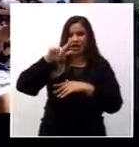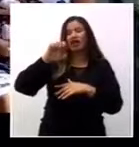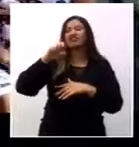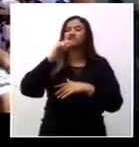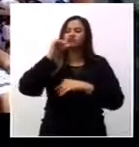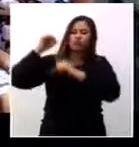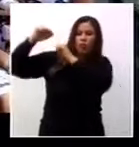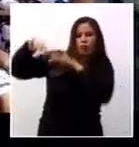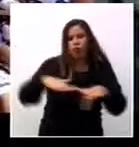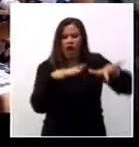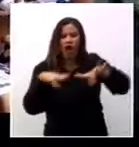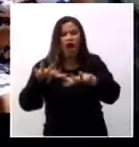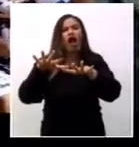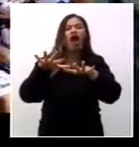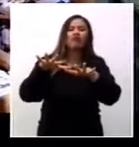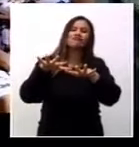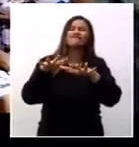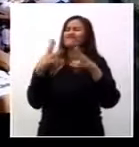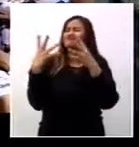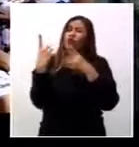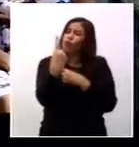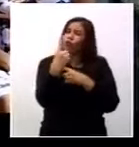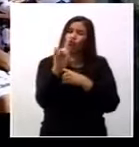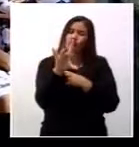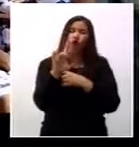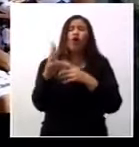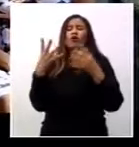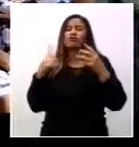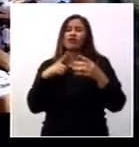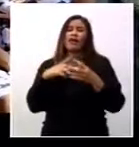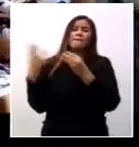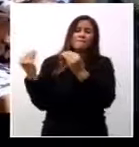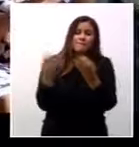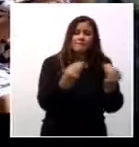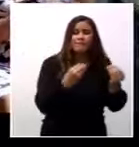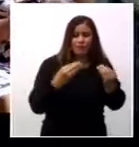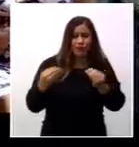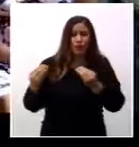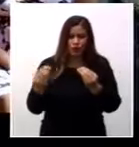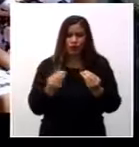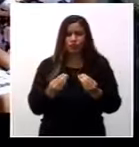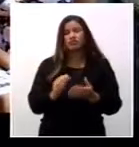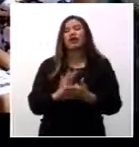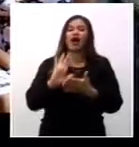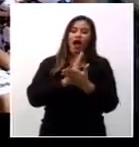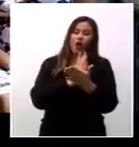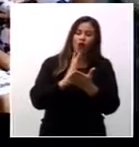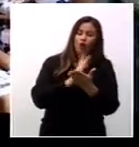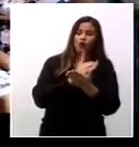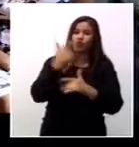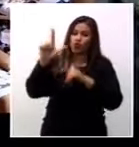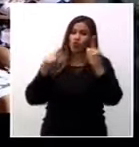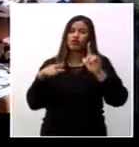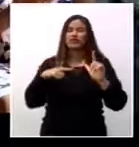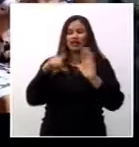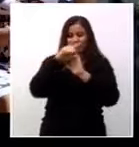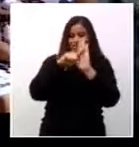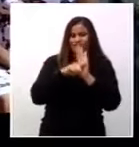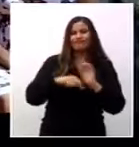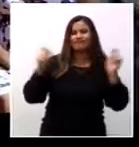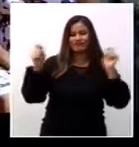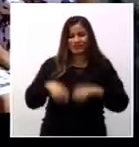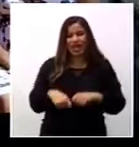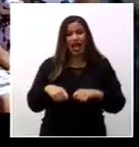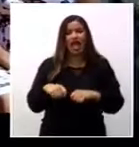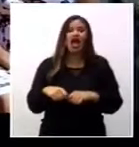há vários outros. Você vai ter oportunidade de analisar alguns deles ainda nessa aula. É isso, espero